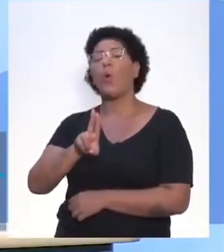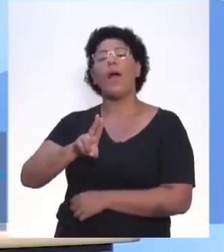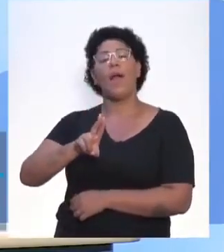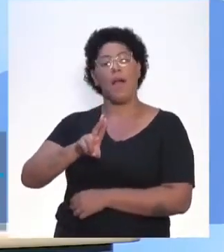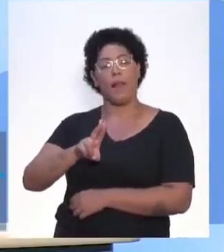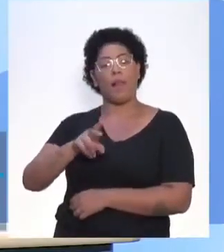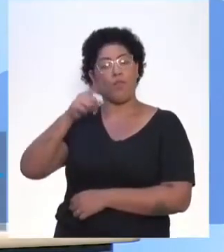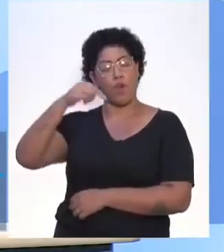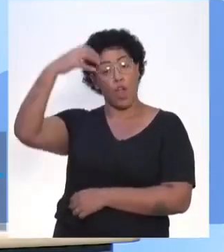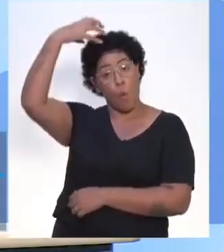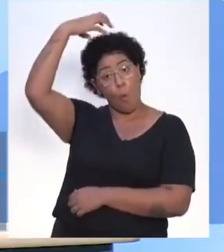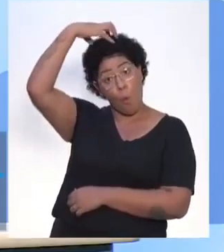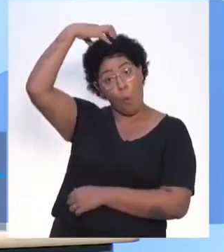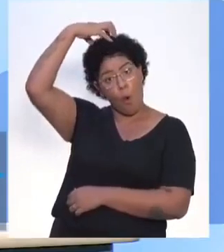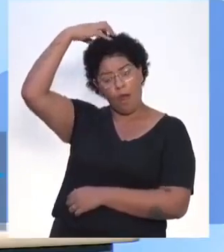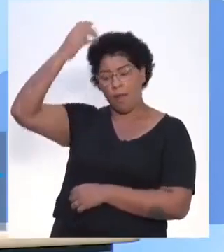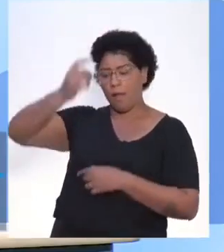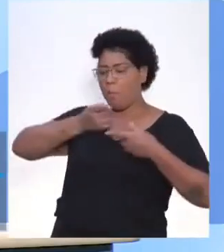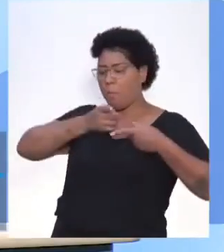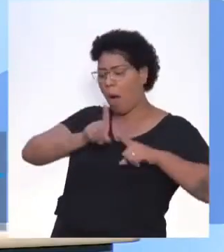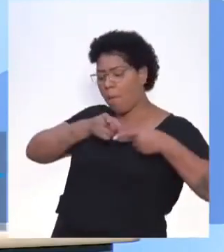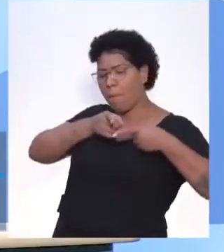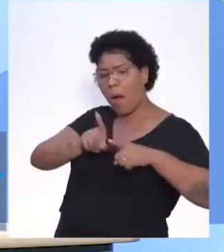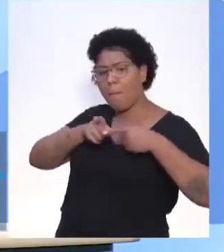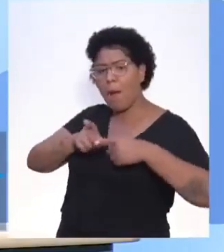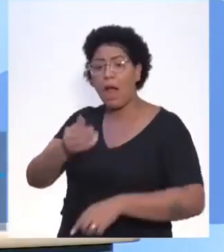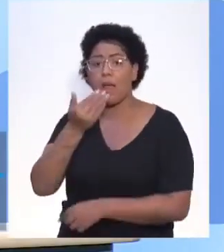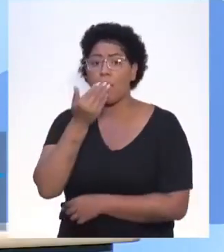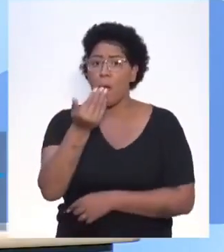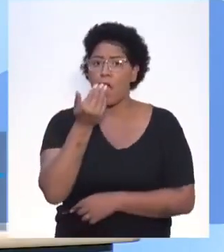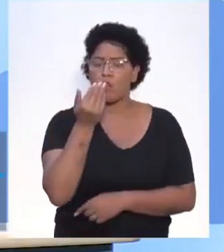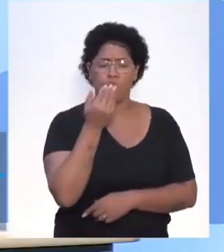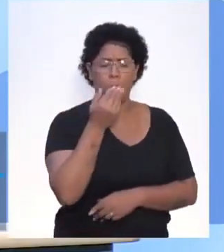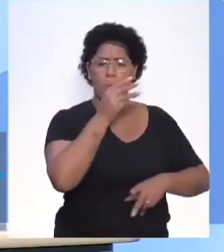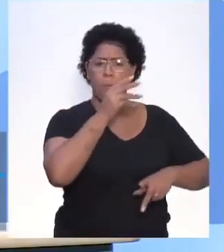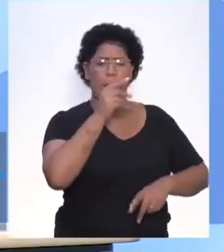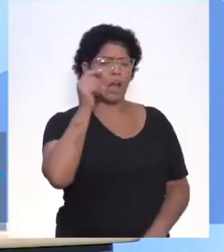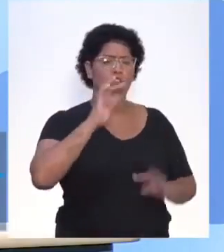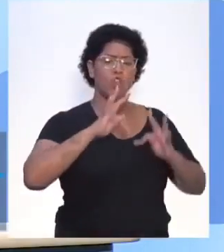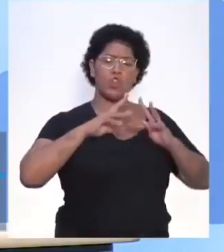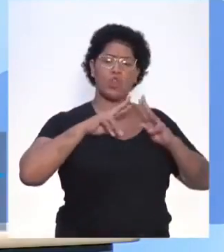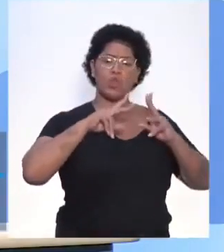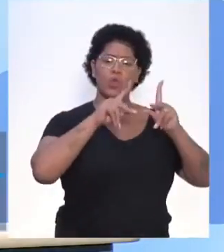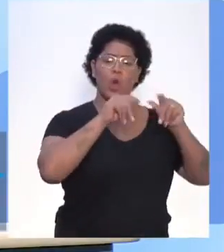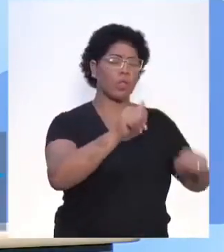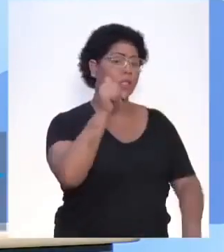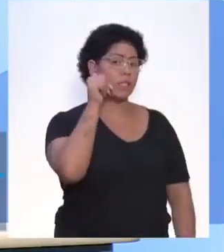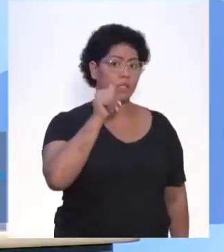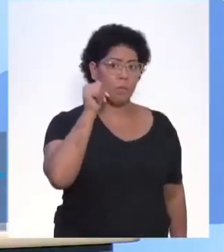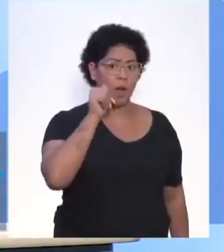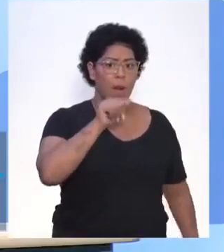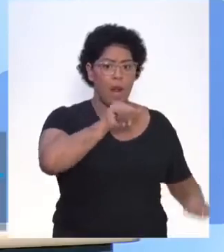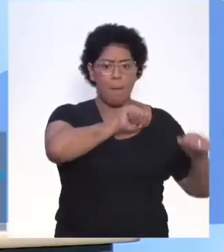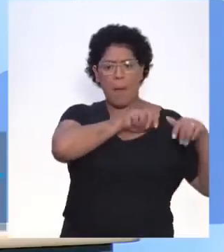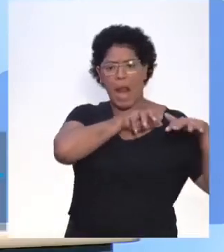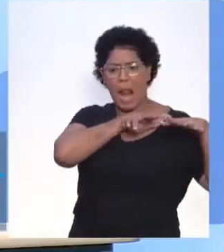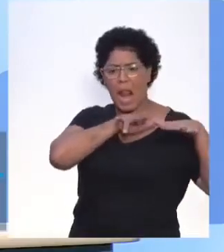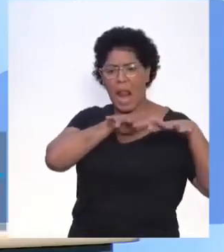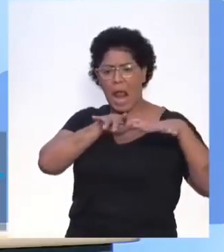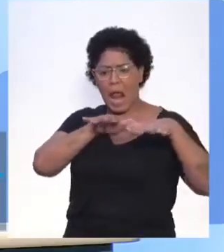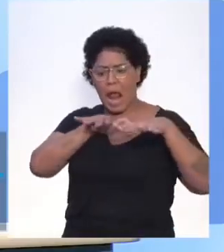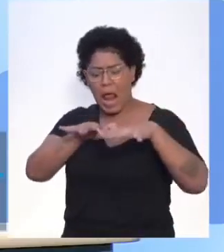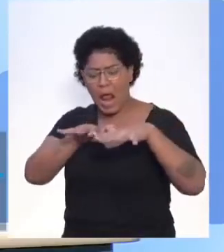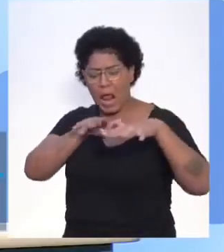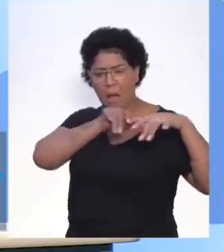fizeram absolutamente nada, ela convoca as mulheres para uma rebelião, que ficou conhecida como a Rebelião